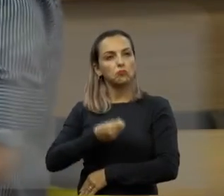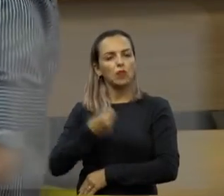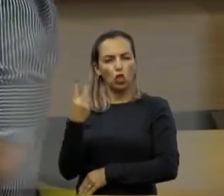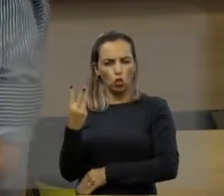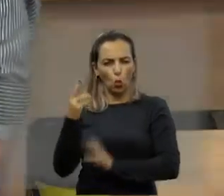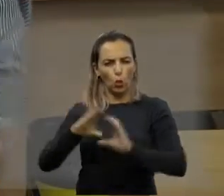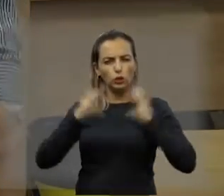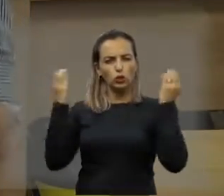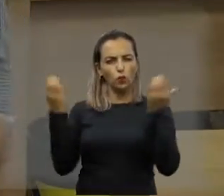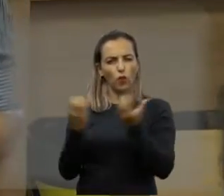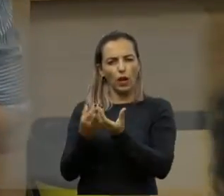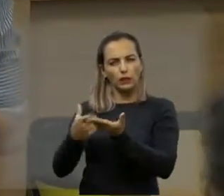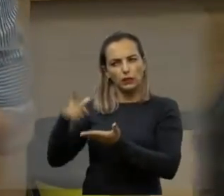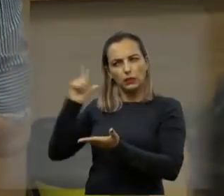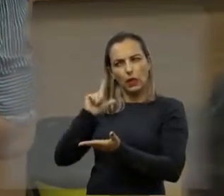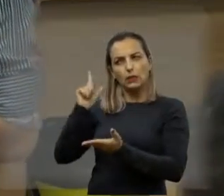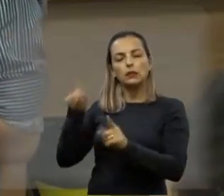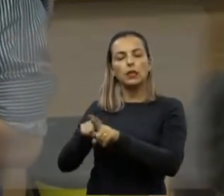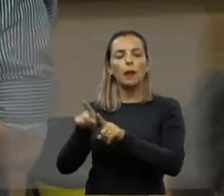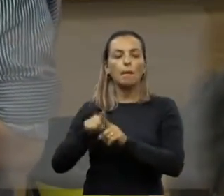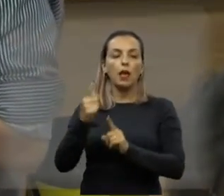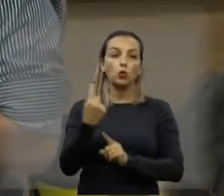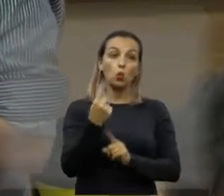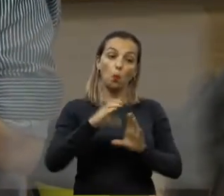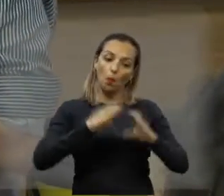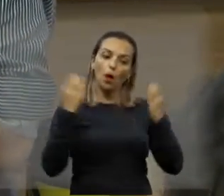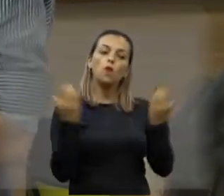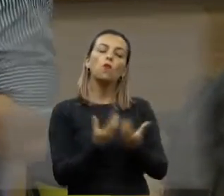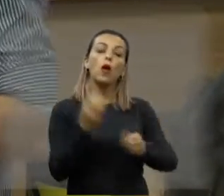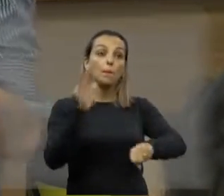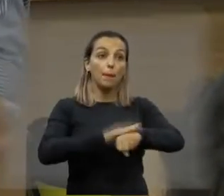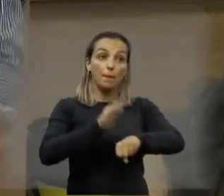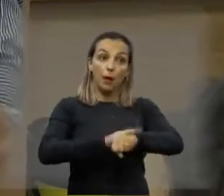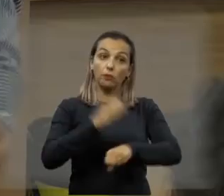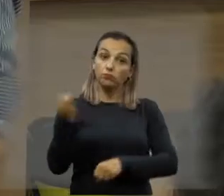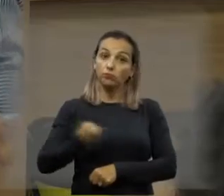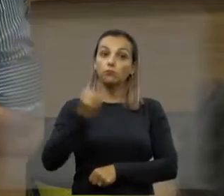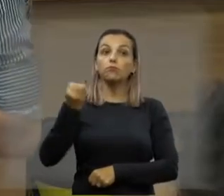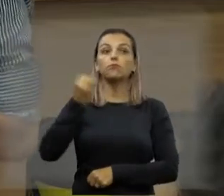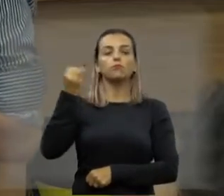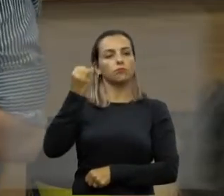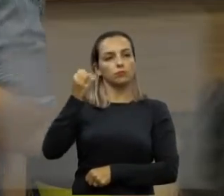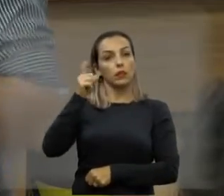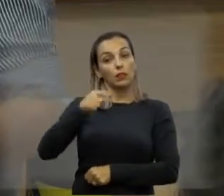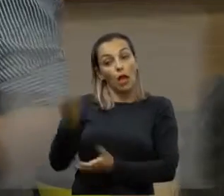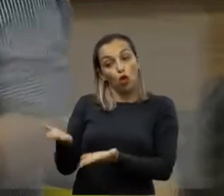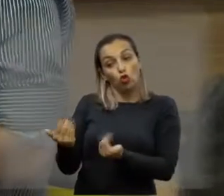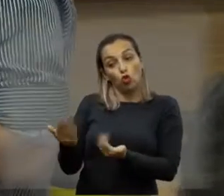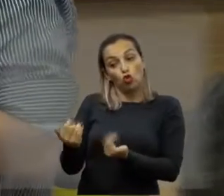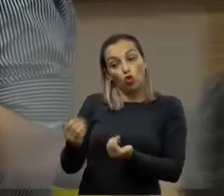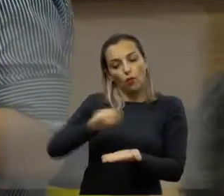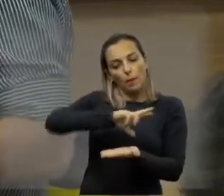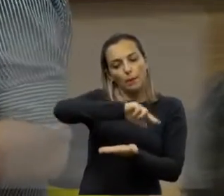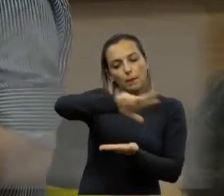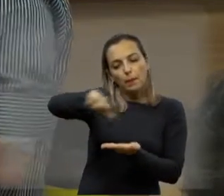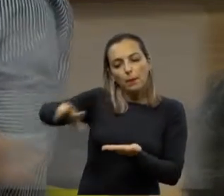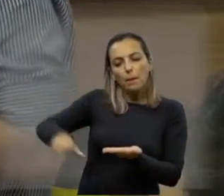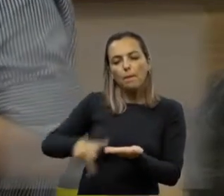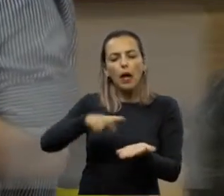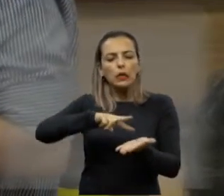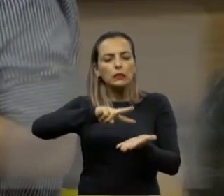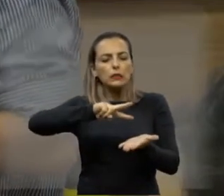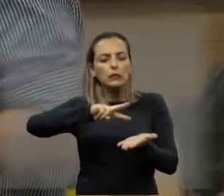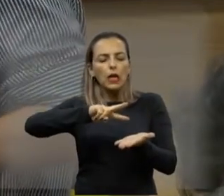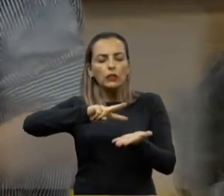não me engano de duas pré-conferências e da conferência Foi um momento muito importante como você disse a juventude é muito plural e tem uma série de